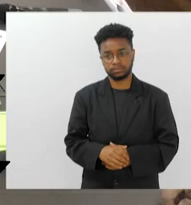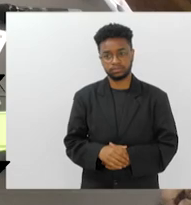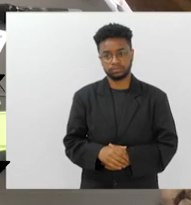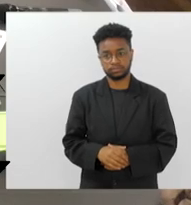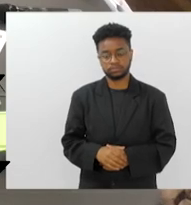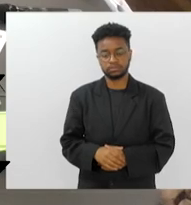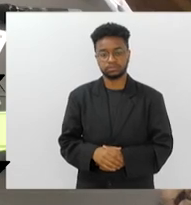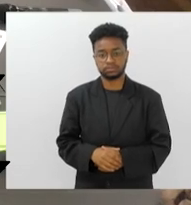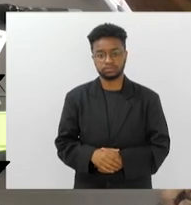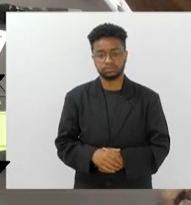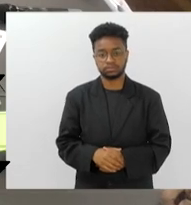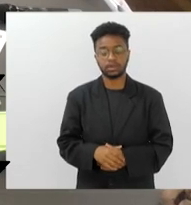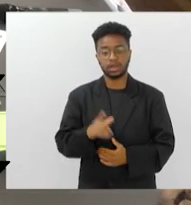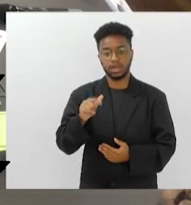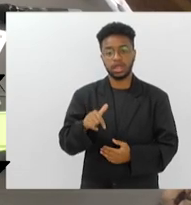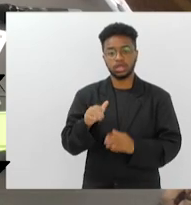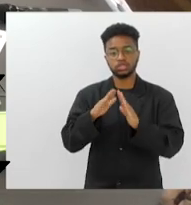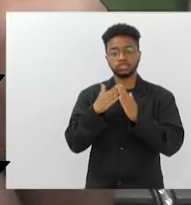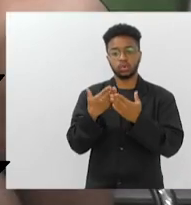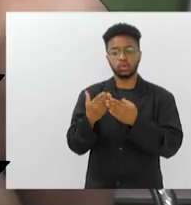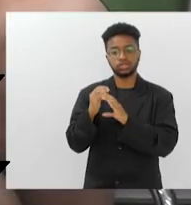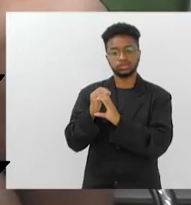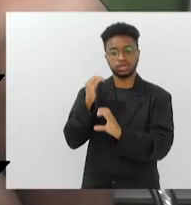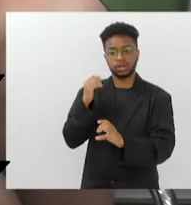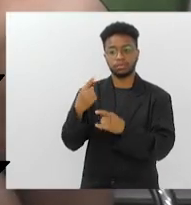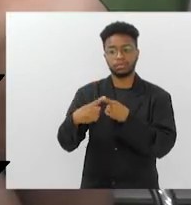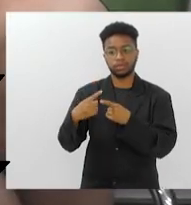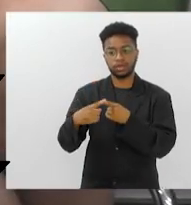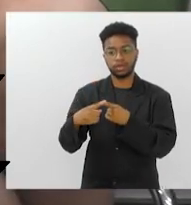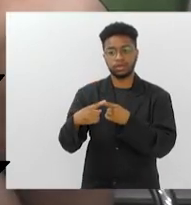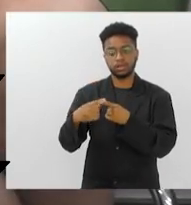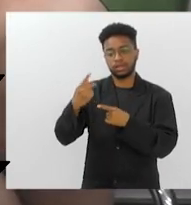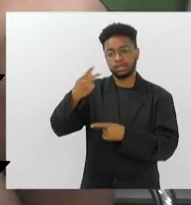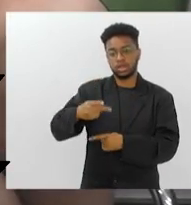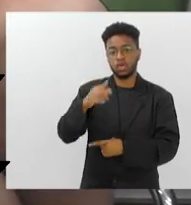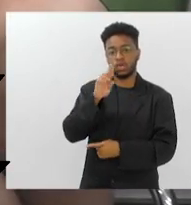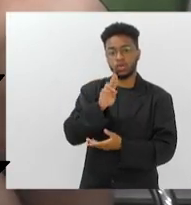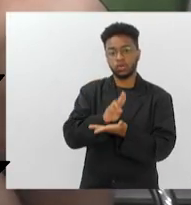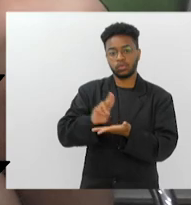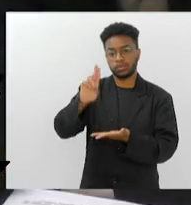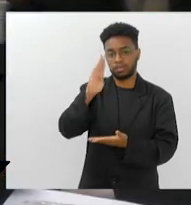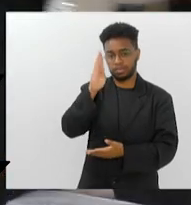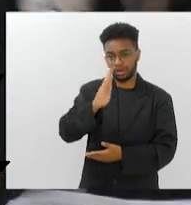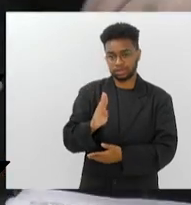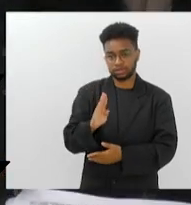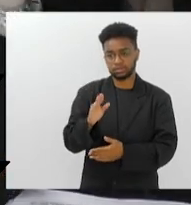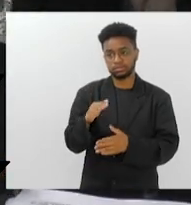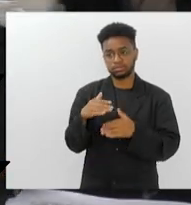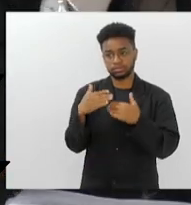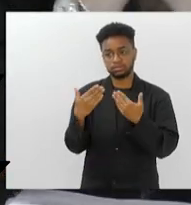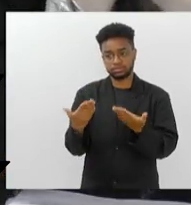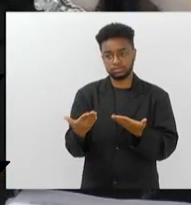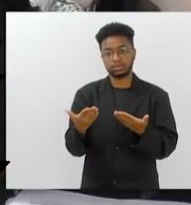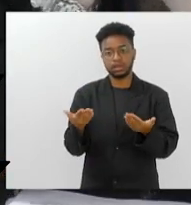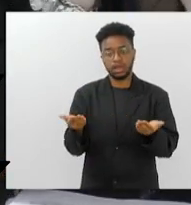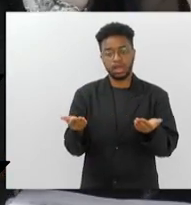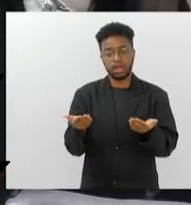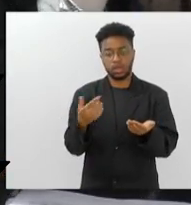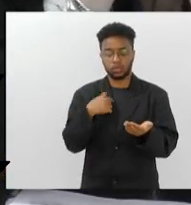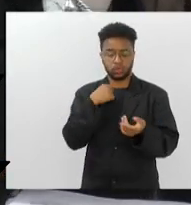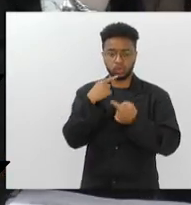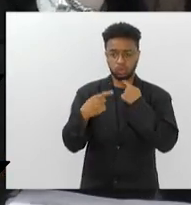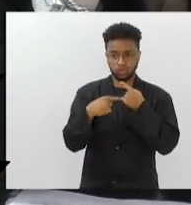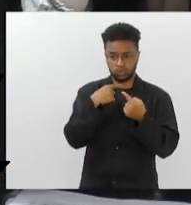Escola Politécnica de engenharia porque porque era da Universidade do Brasil né da umb agora eu só fiquei na